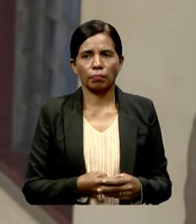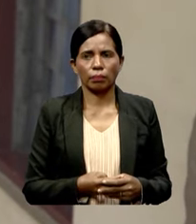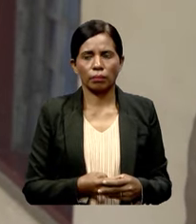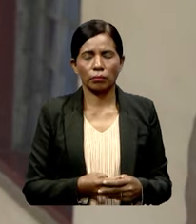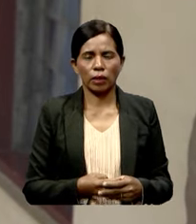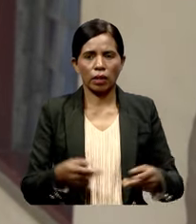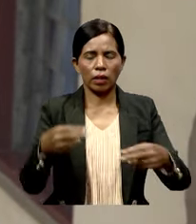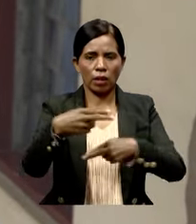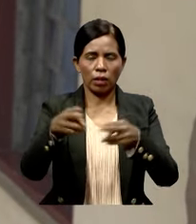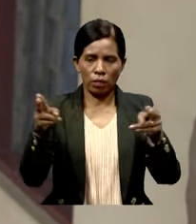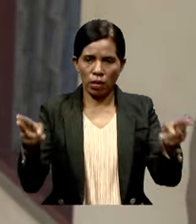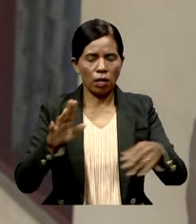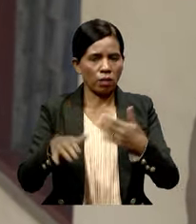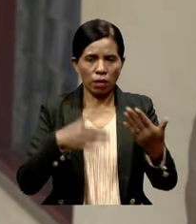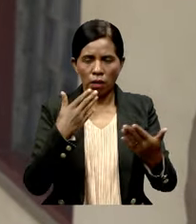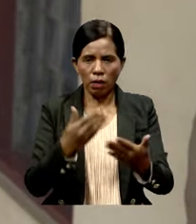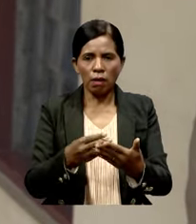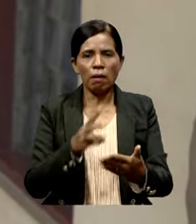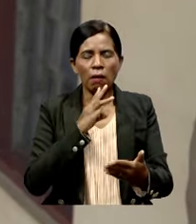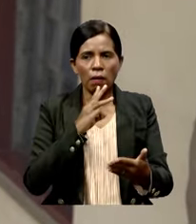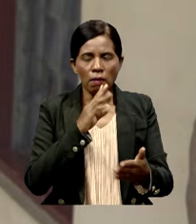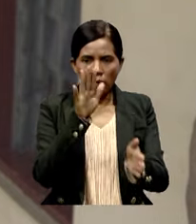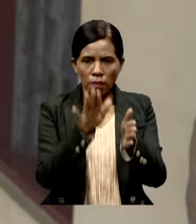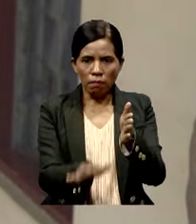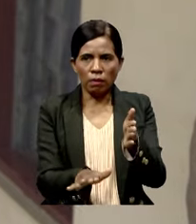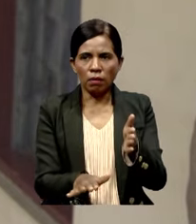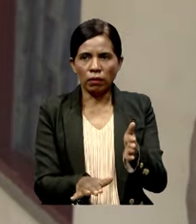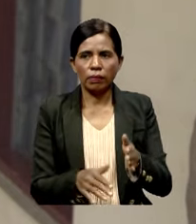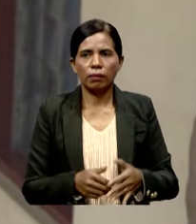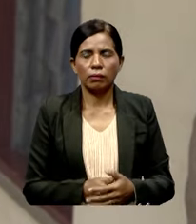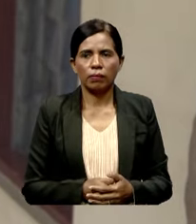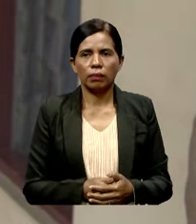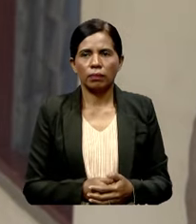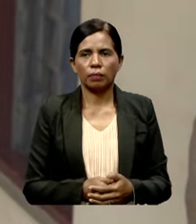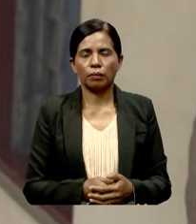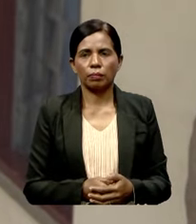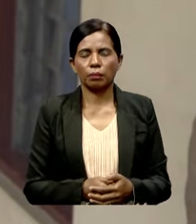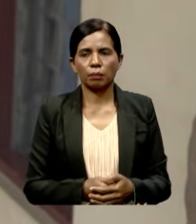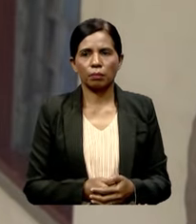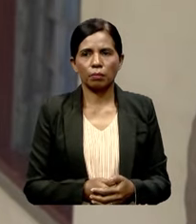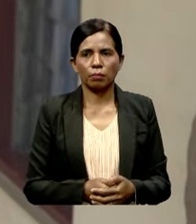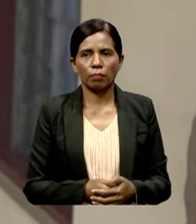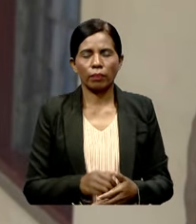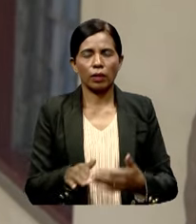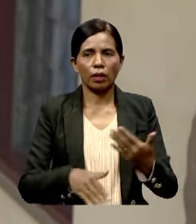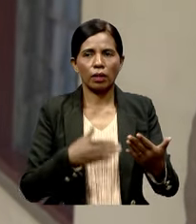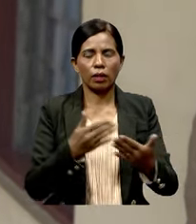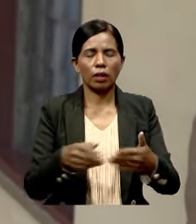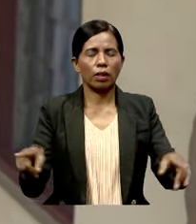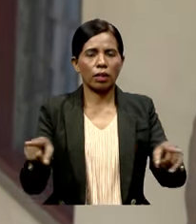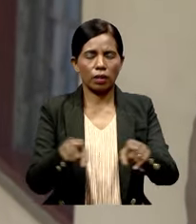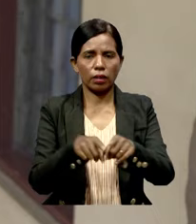sala serne quase nia tun hoto nia kondisan tun ba ya hakoi client ya e ba besada hanesan jardin